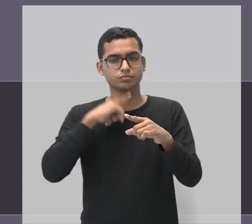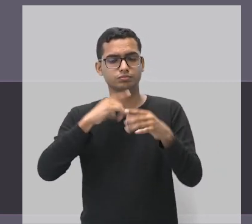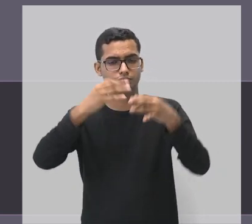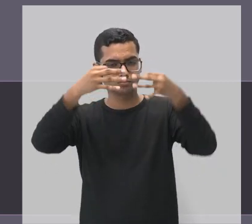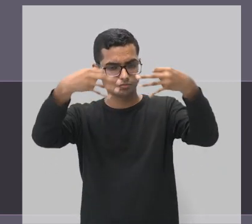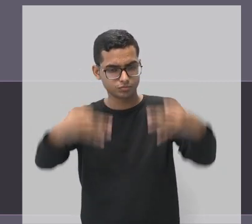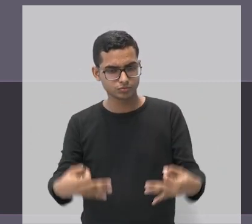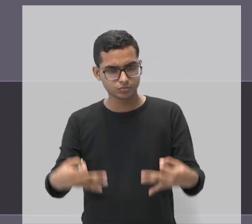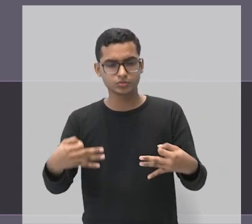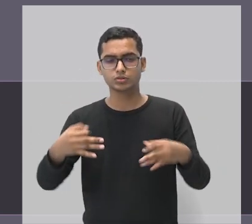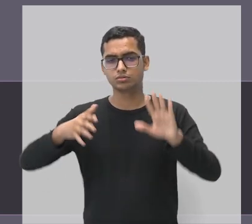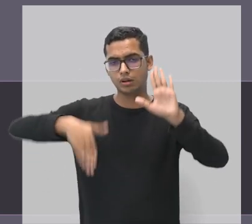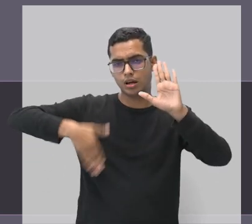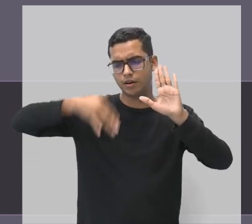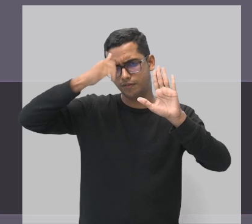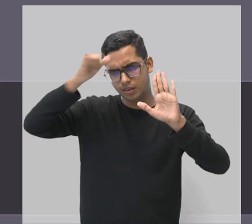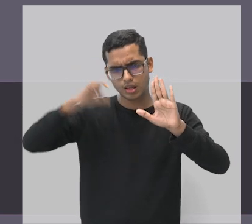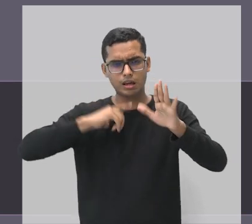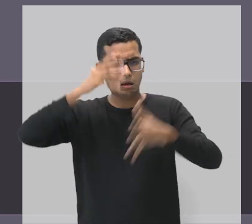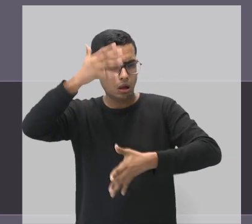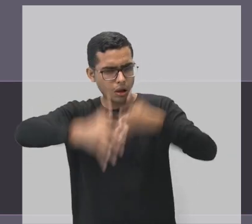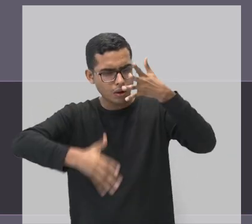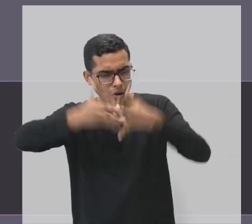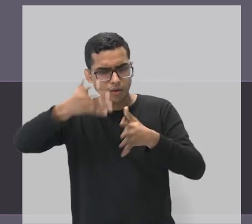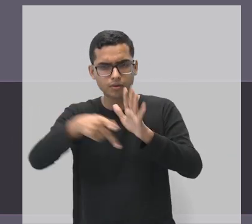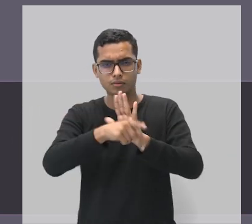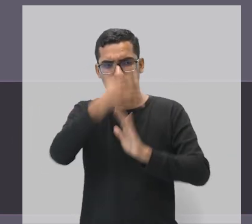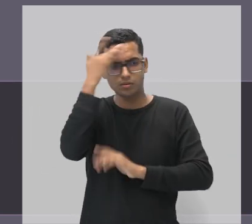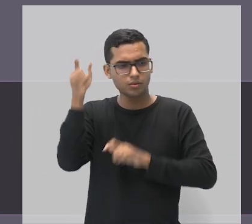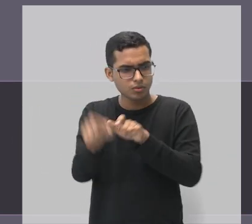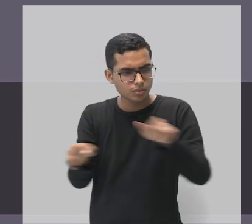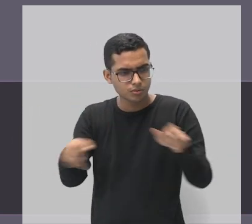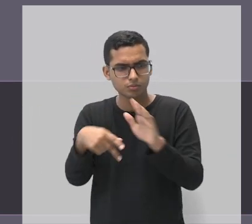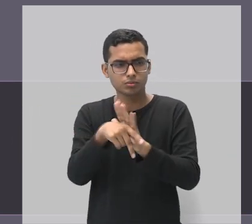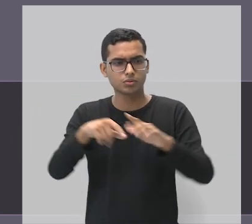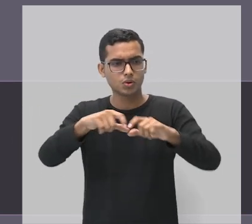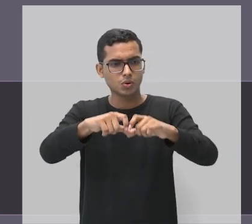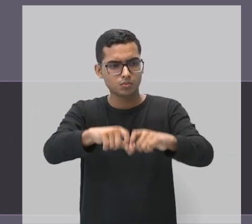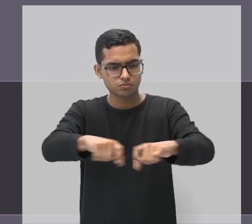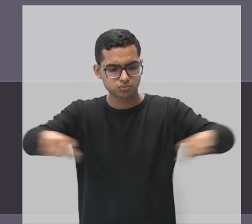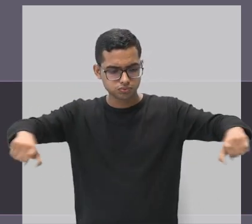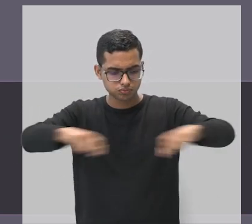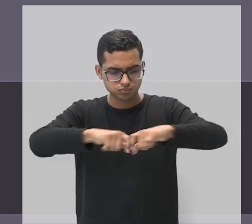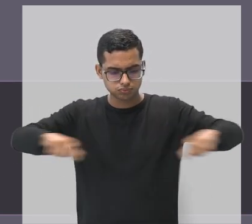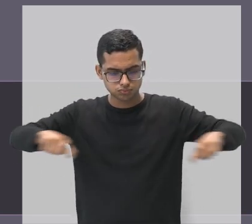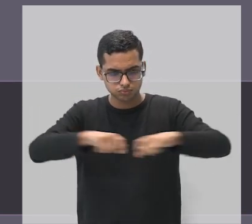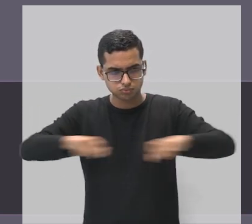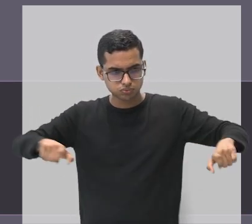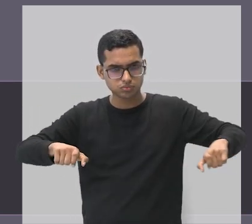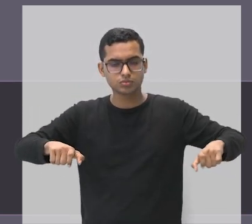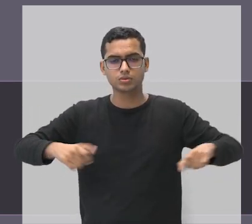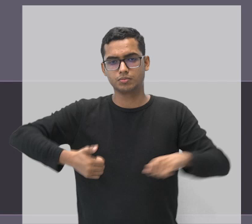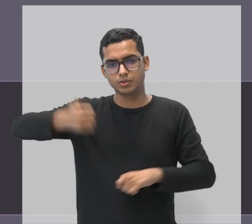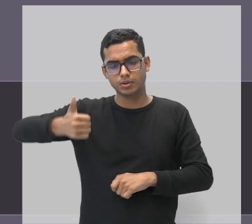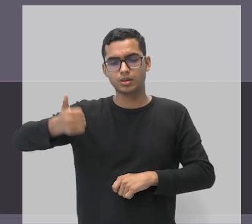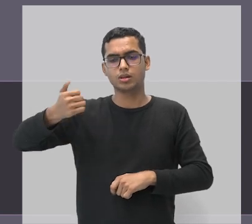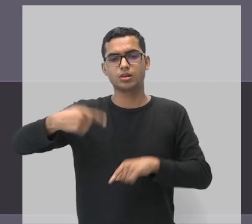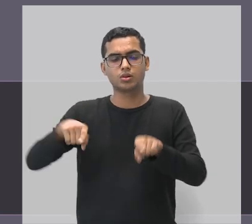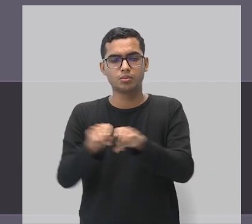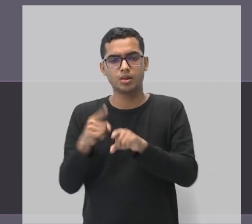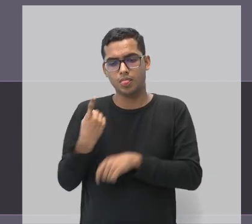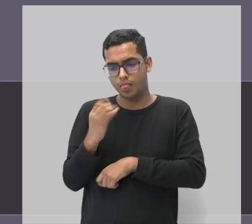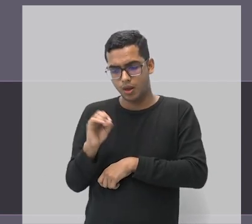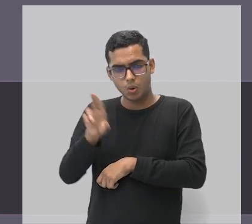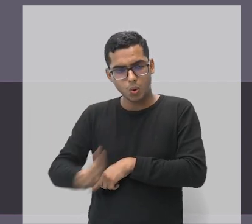sejam atrapalhados aí os nossos atletas, as raias que estão por fora, tipo a primeira e a 10ª, elas